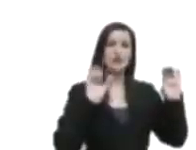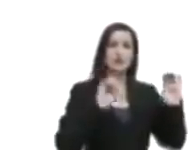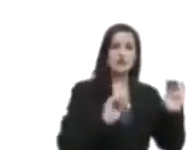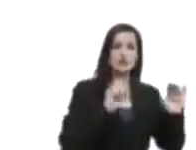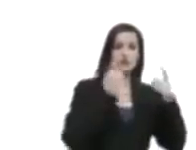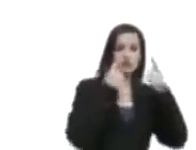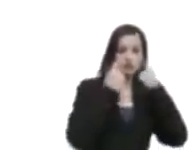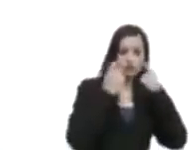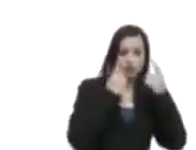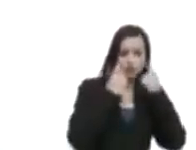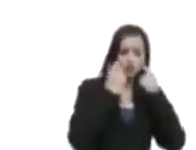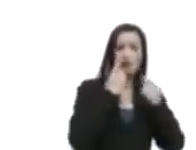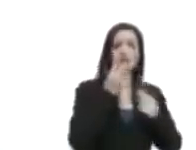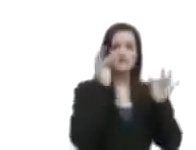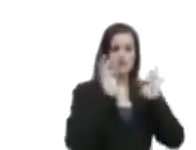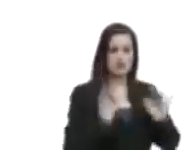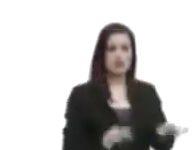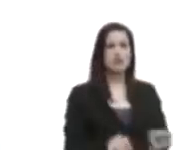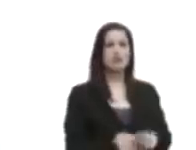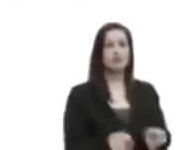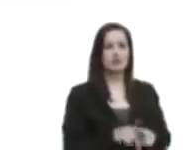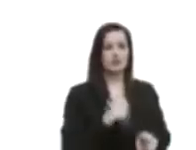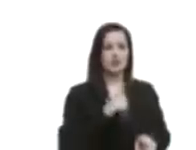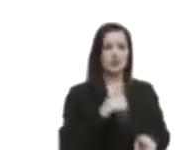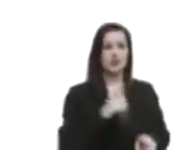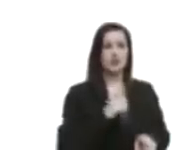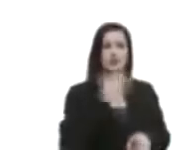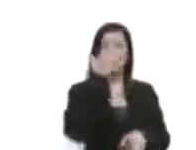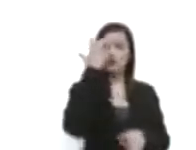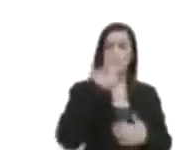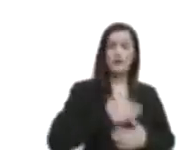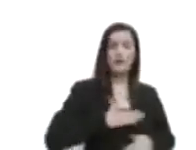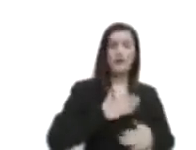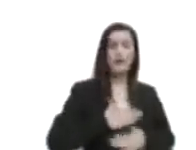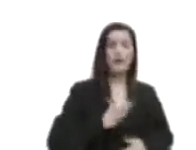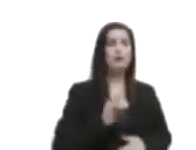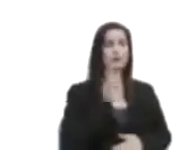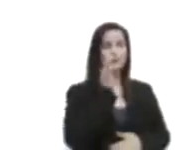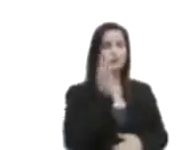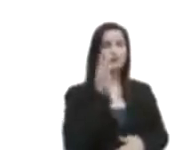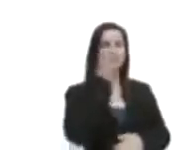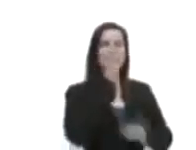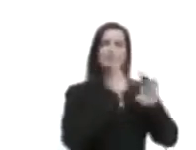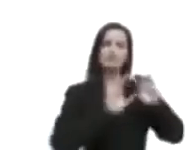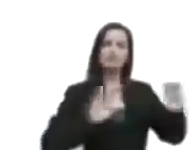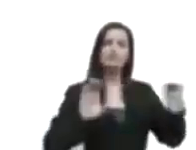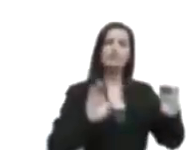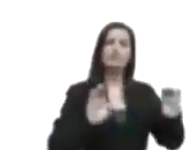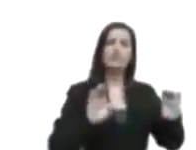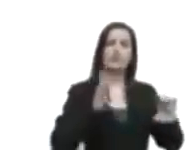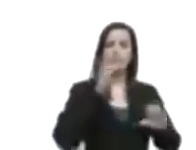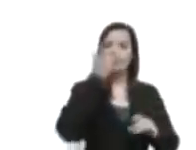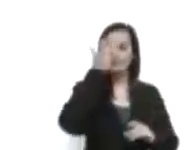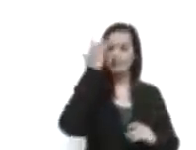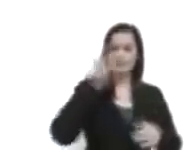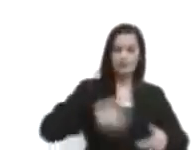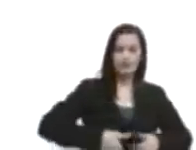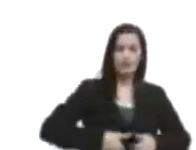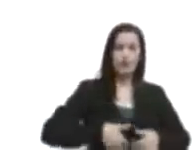consolados. Bem-aventurados mansos, porque herdarão a terra. Bem-aventurados que têm fome e sede de justiça, porque serão